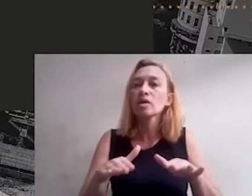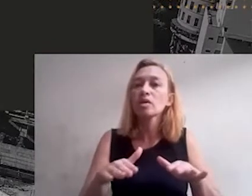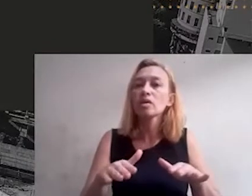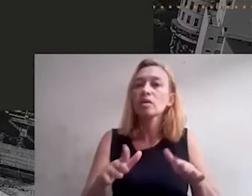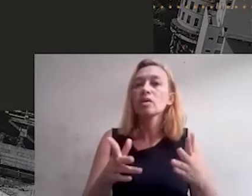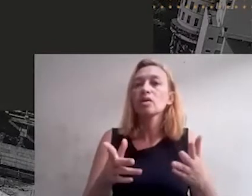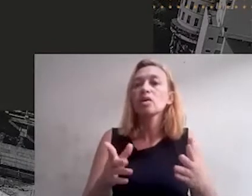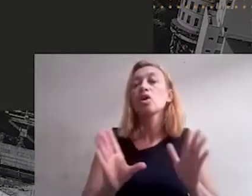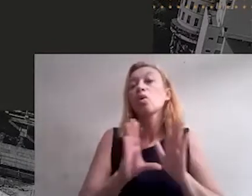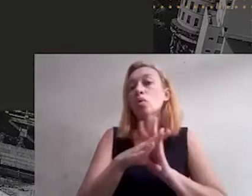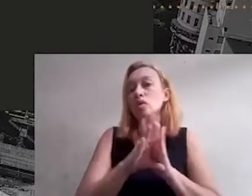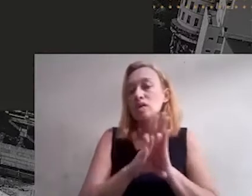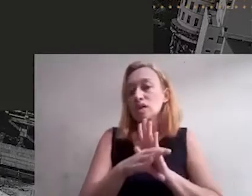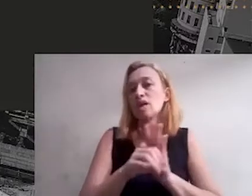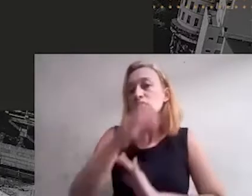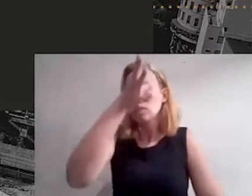Amazônia.